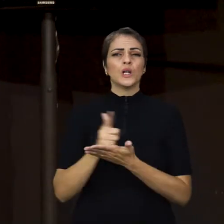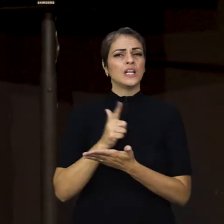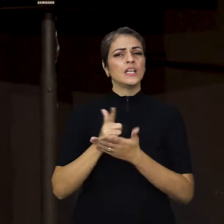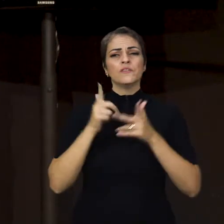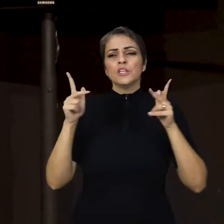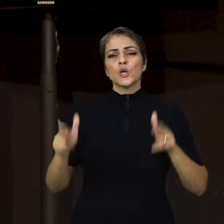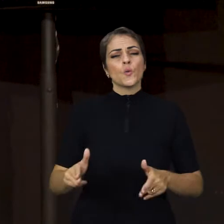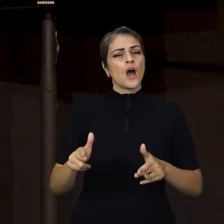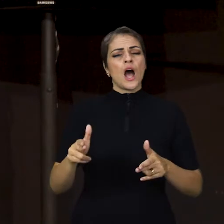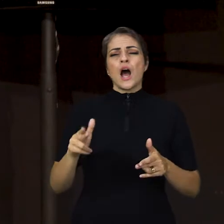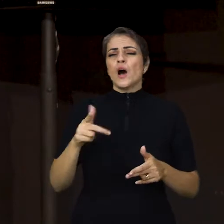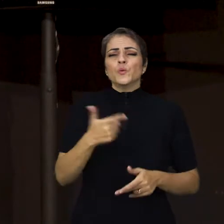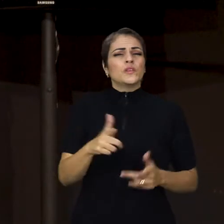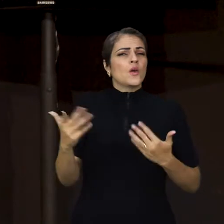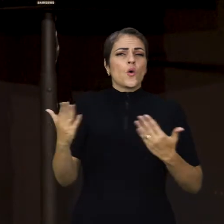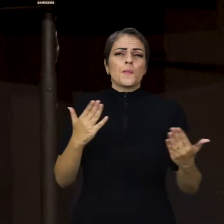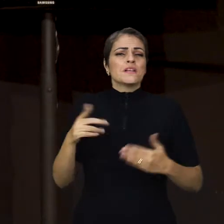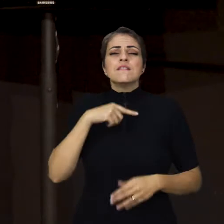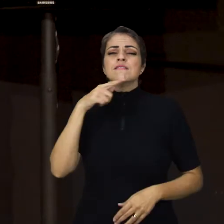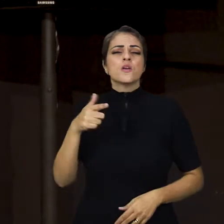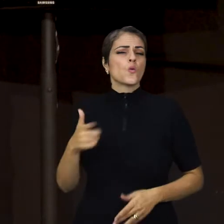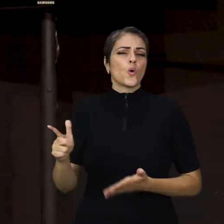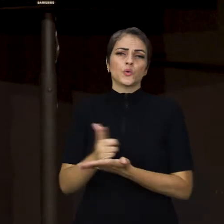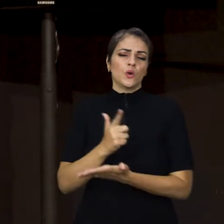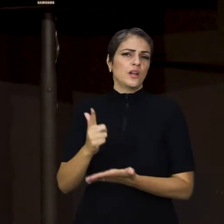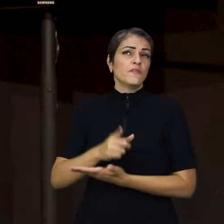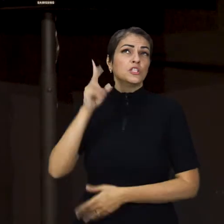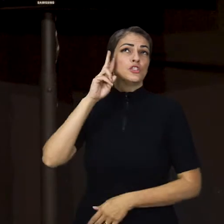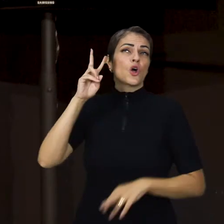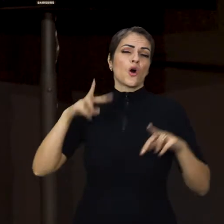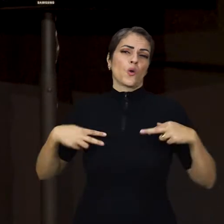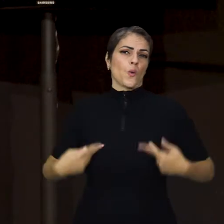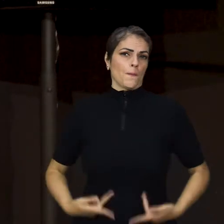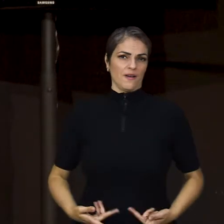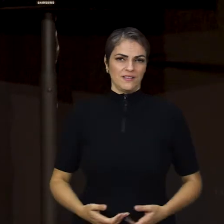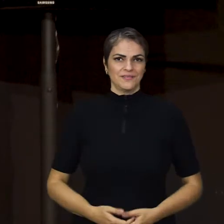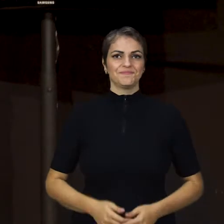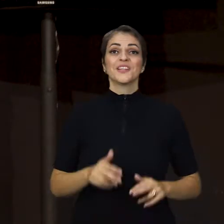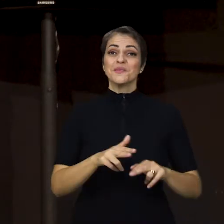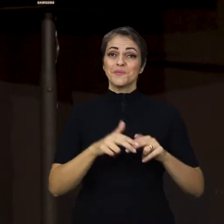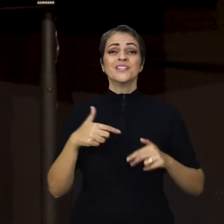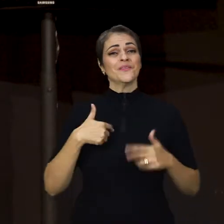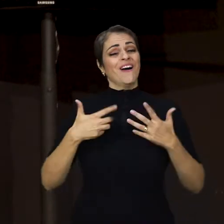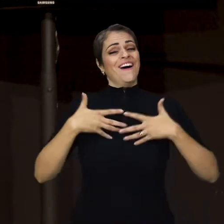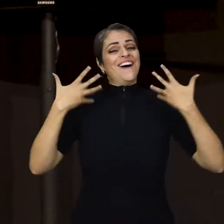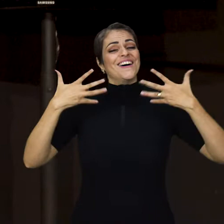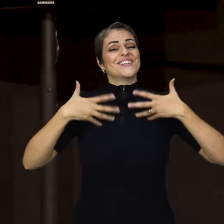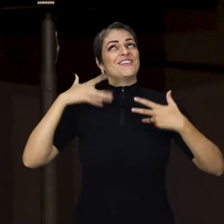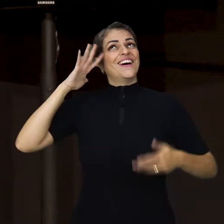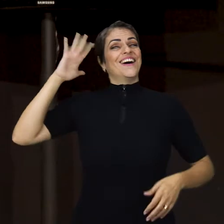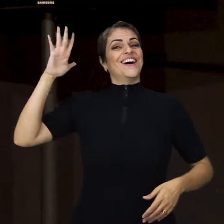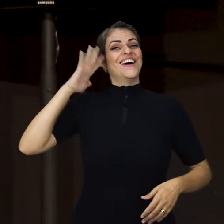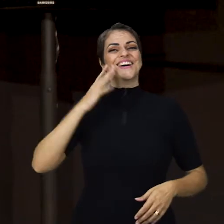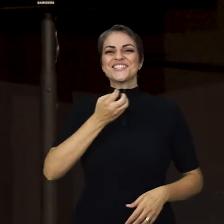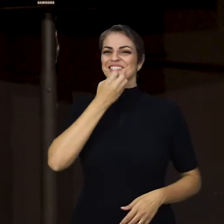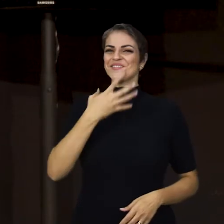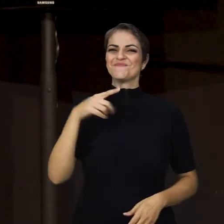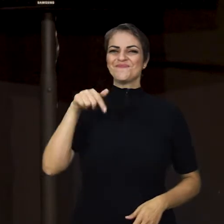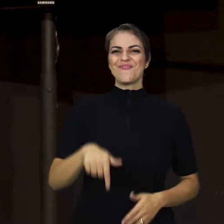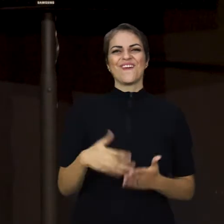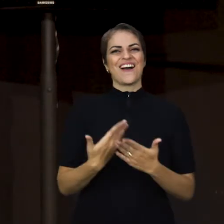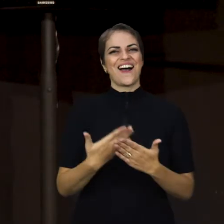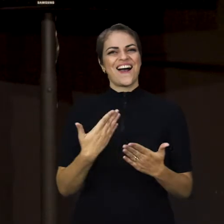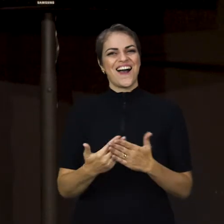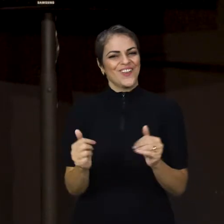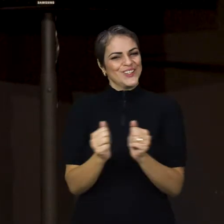a este livro, as Escrituras Sagradas. E é por isso que eu me empolgo de pensar nessa jornada que nós faremos